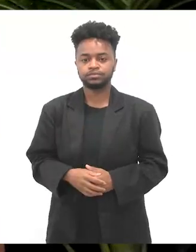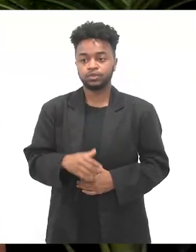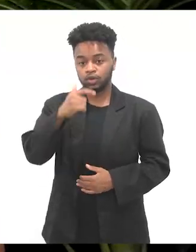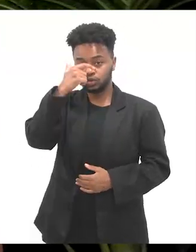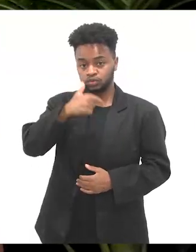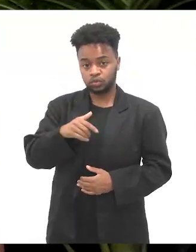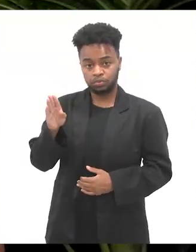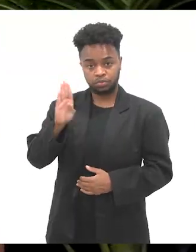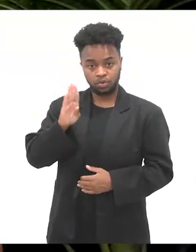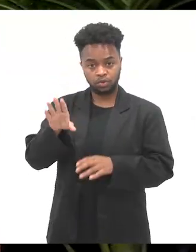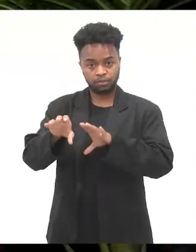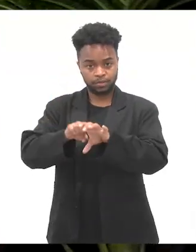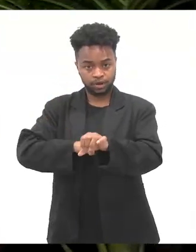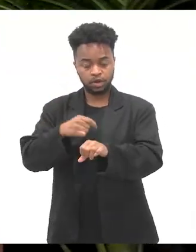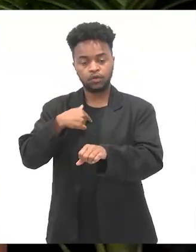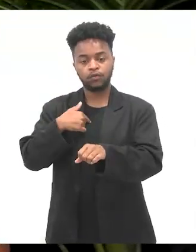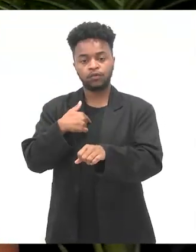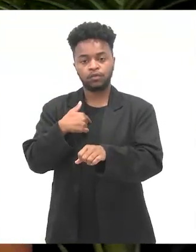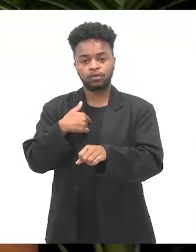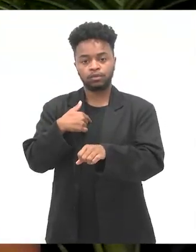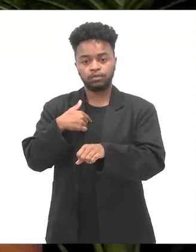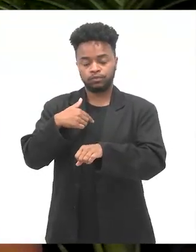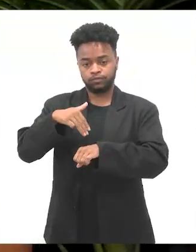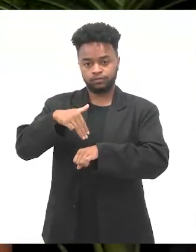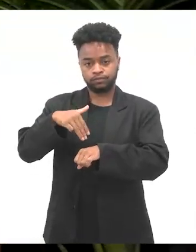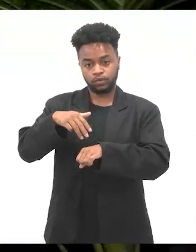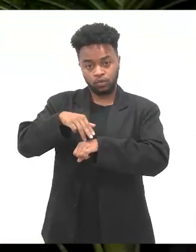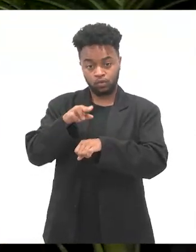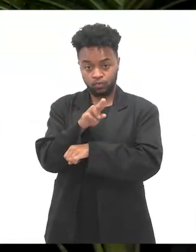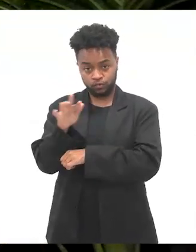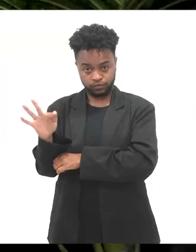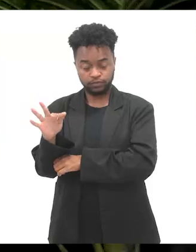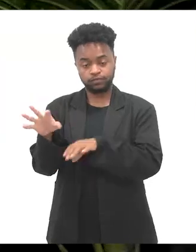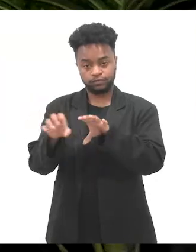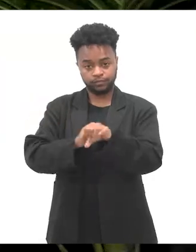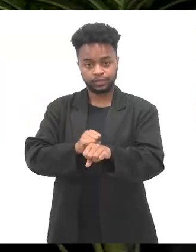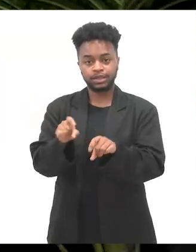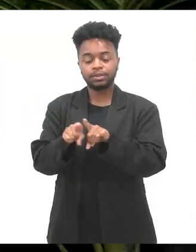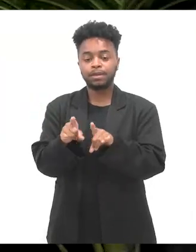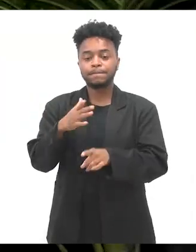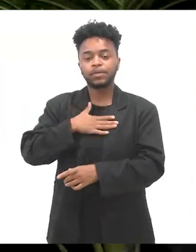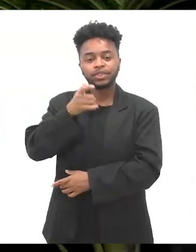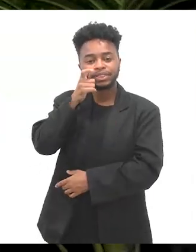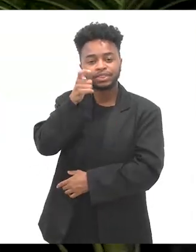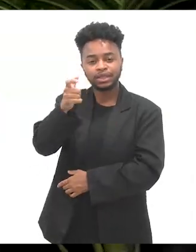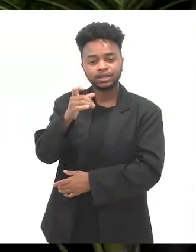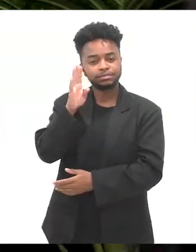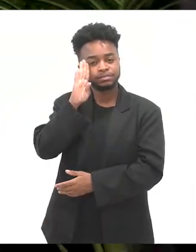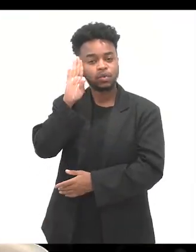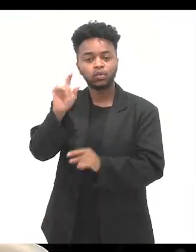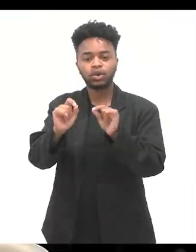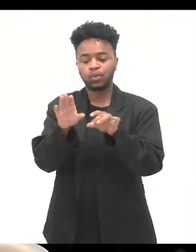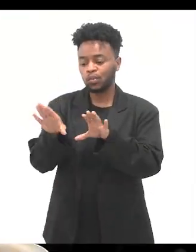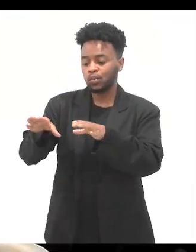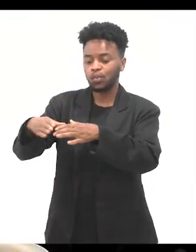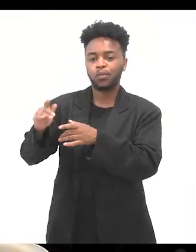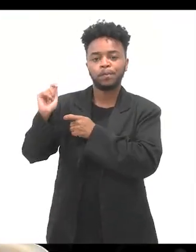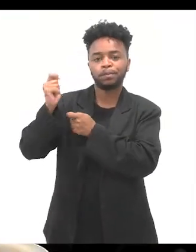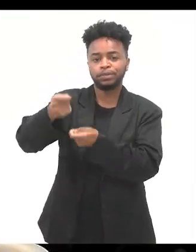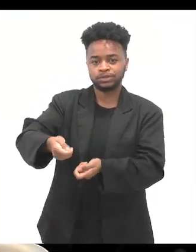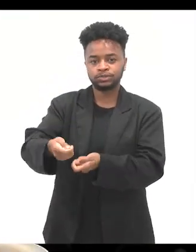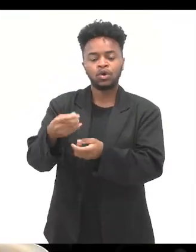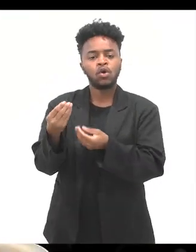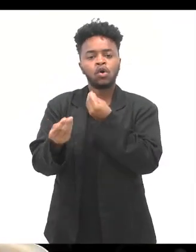formada pela UF, e o meu interesse, na verdade, é nos pescadores, é na pesca artesanal, né, e,